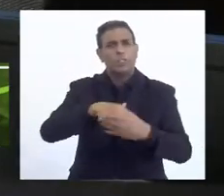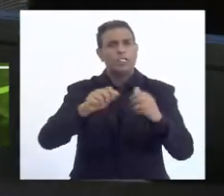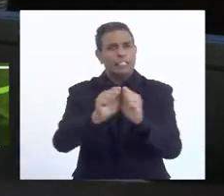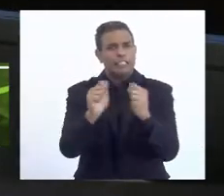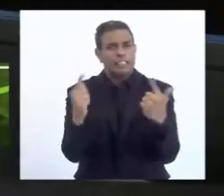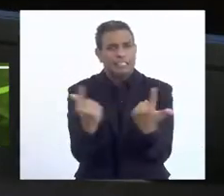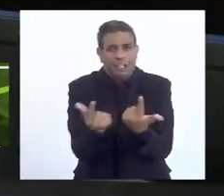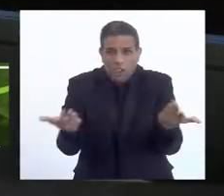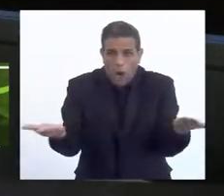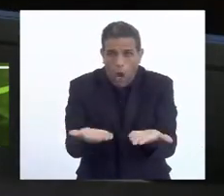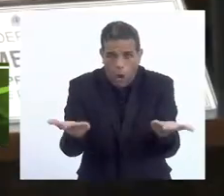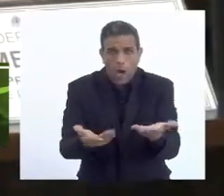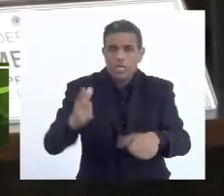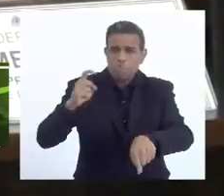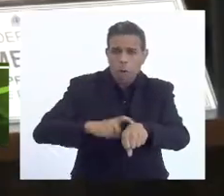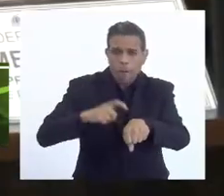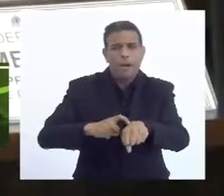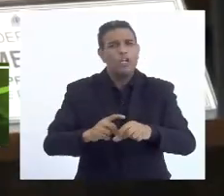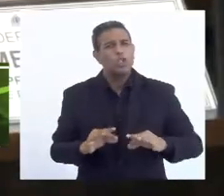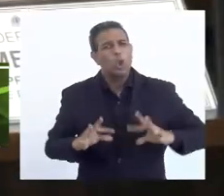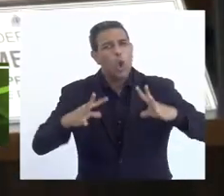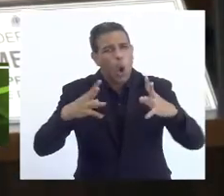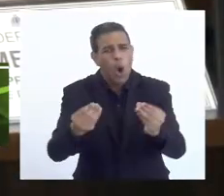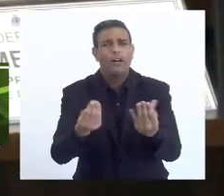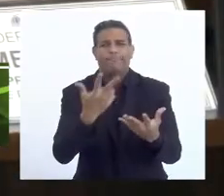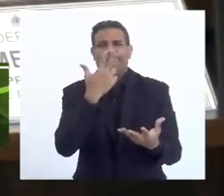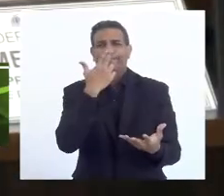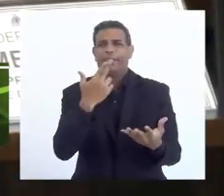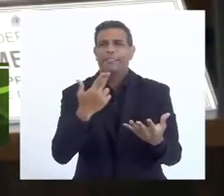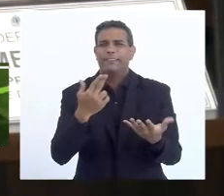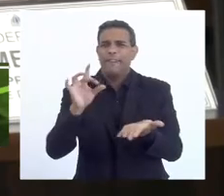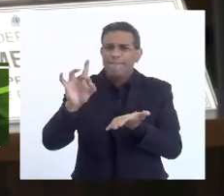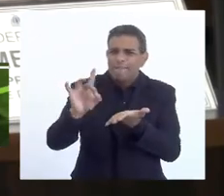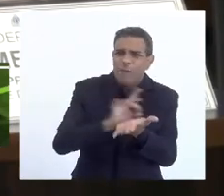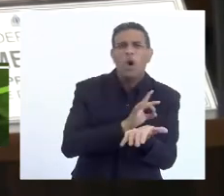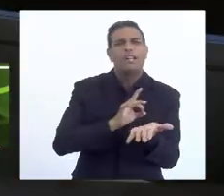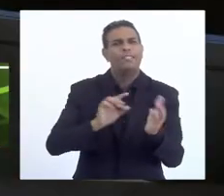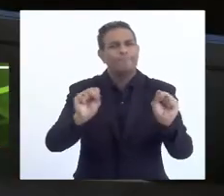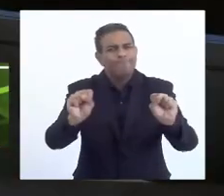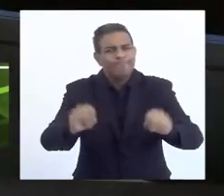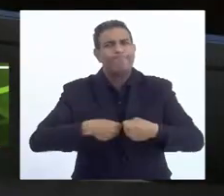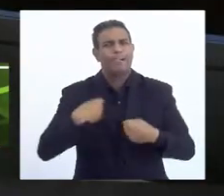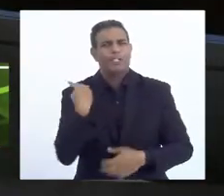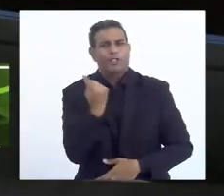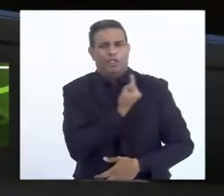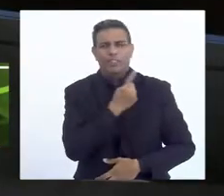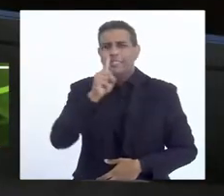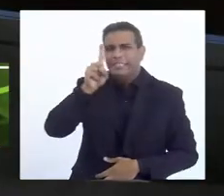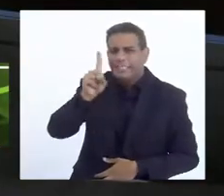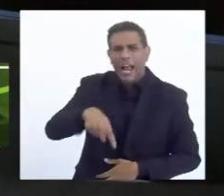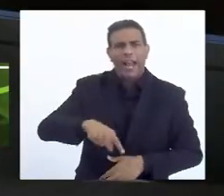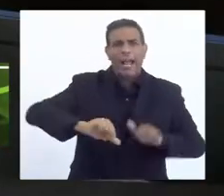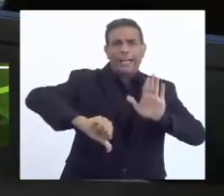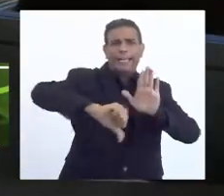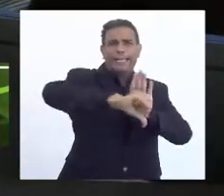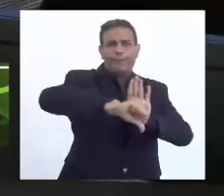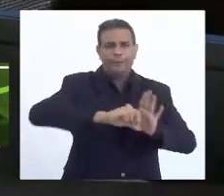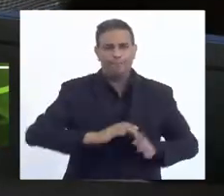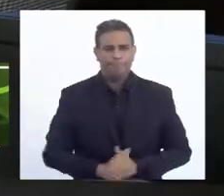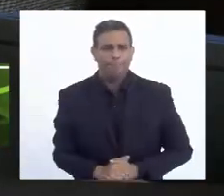casas legislativas, todo o processo de violência política tem que ser considerado como quebra de